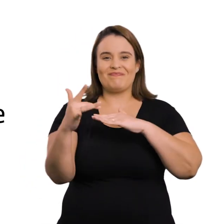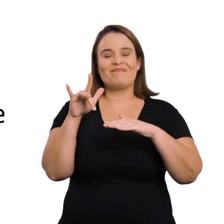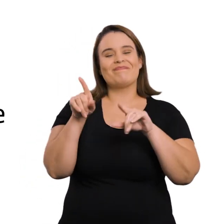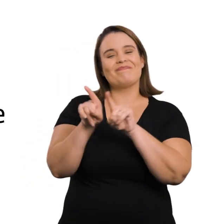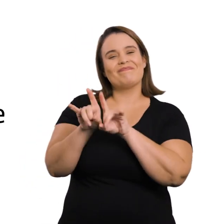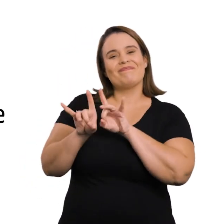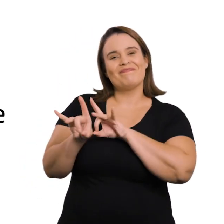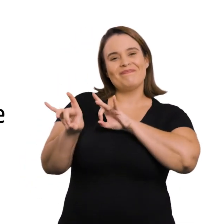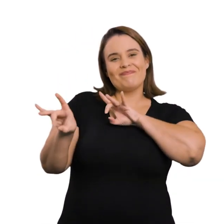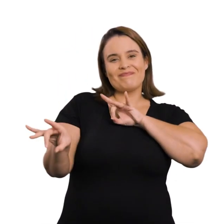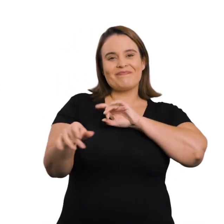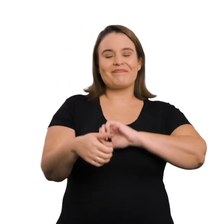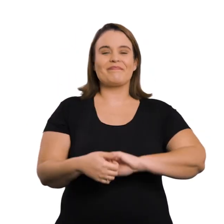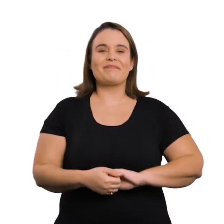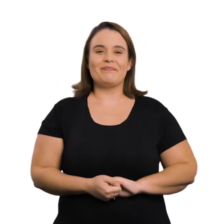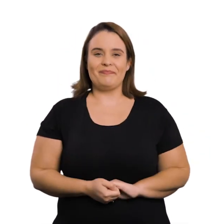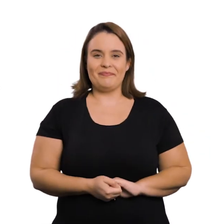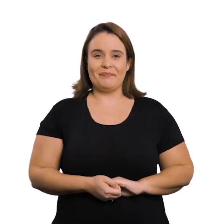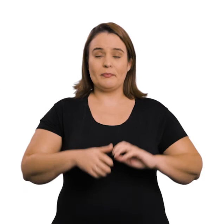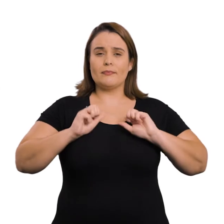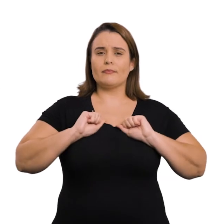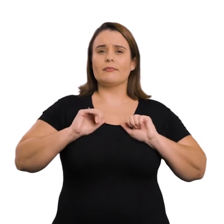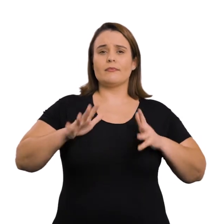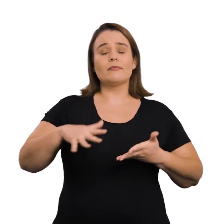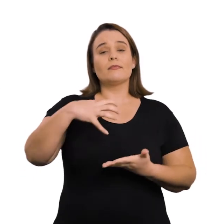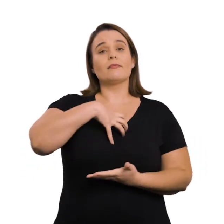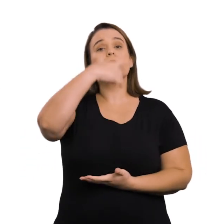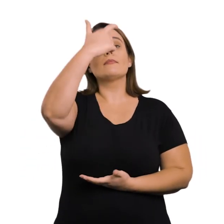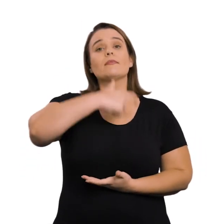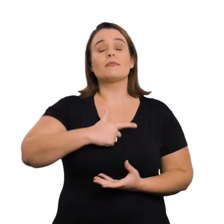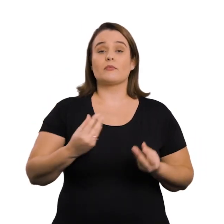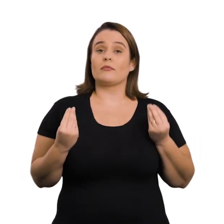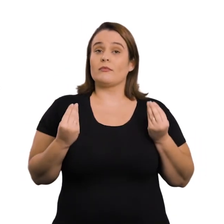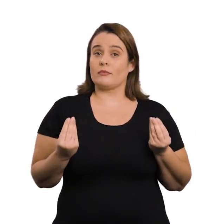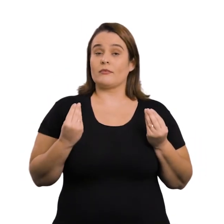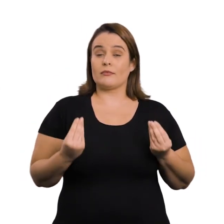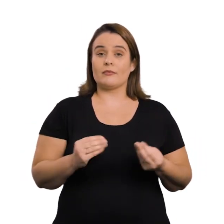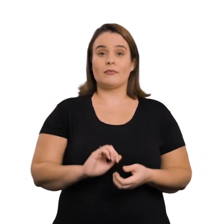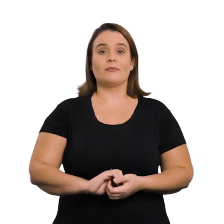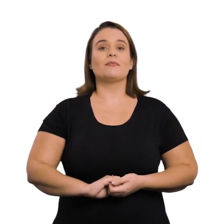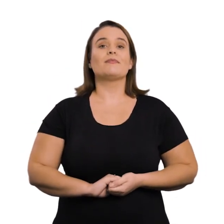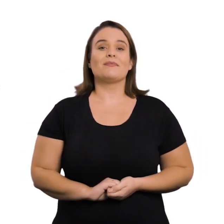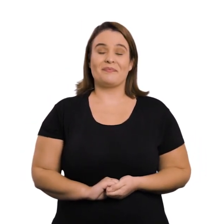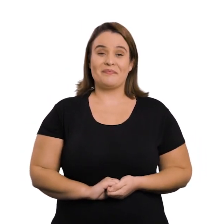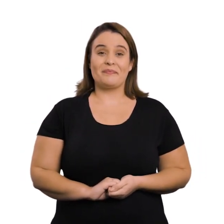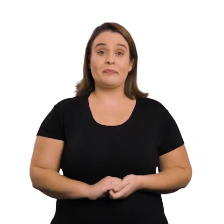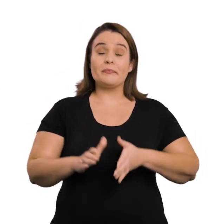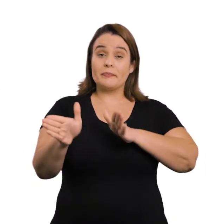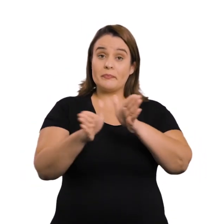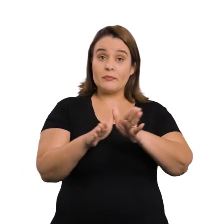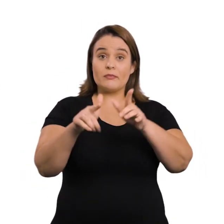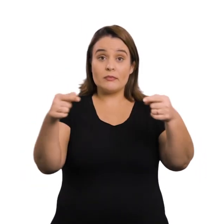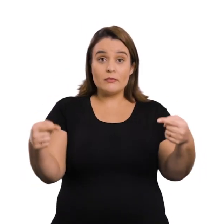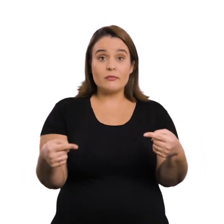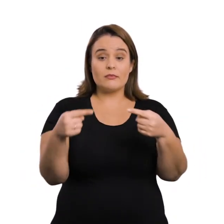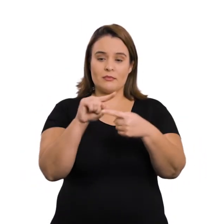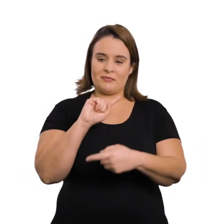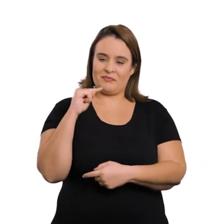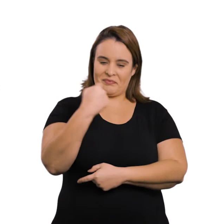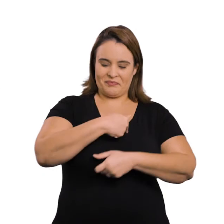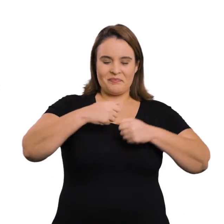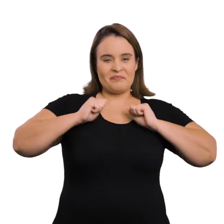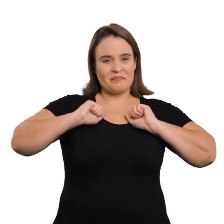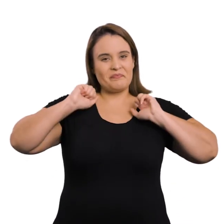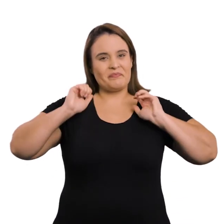e virtuais. Acessibilidade atitudinal. Dimensão da acessibilidade relacionada